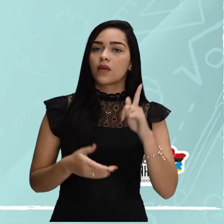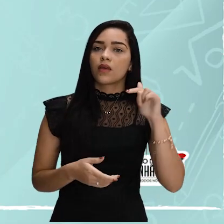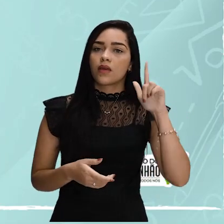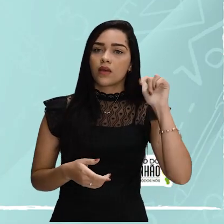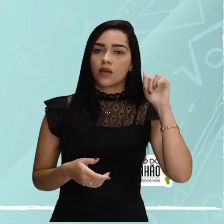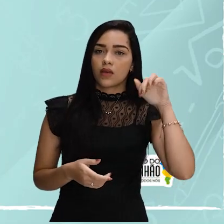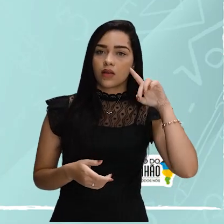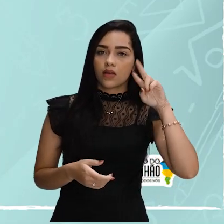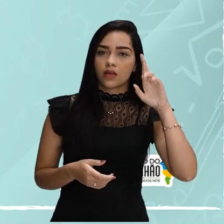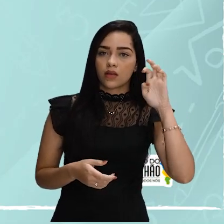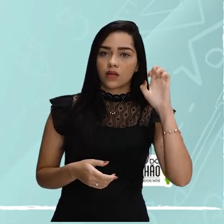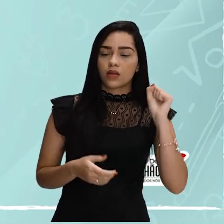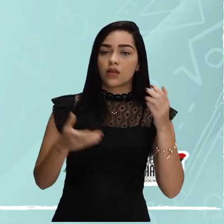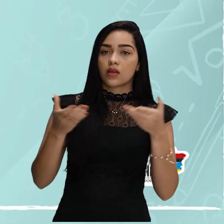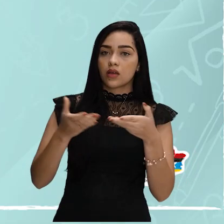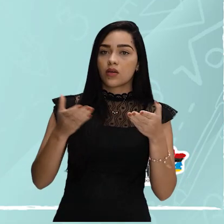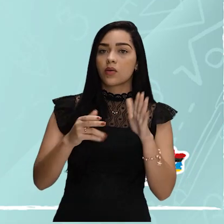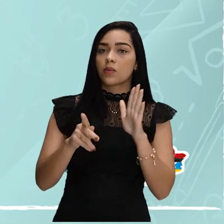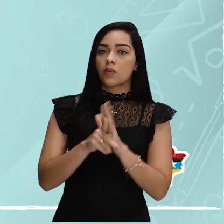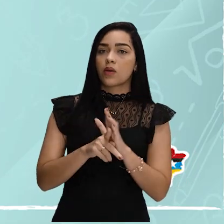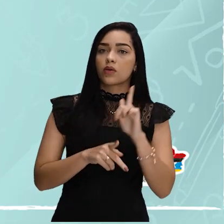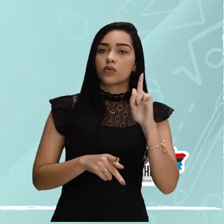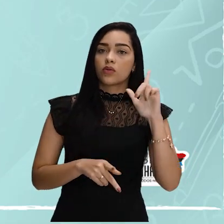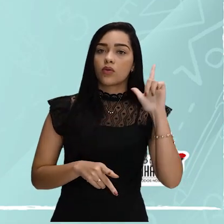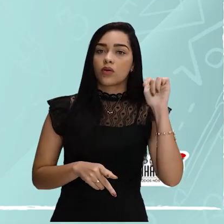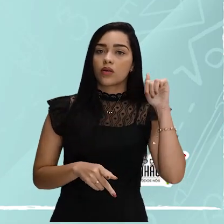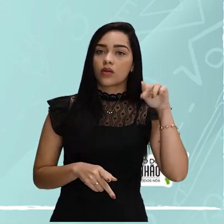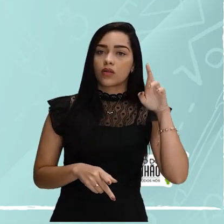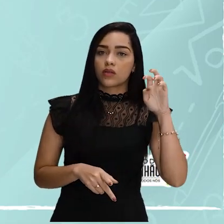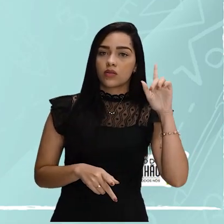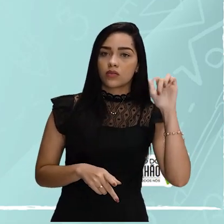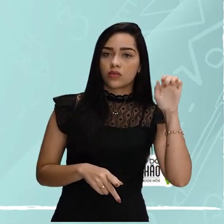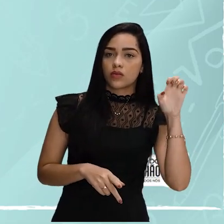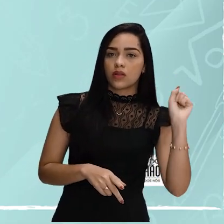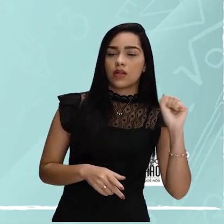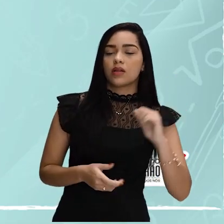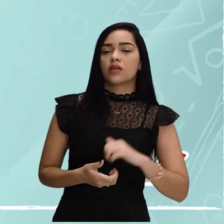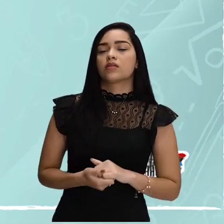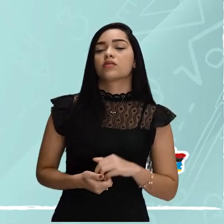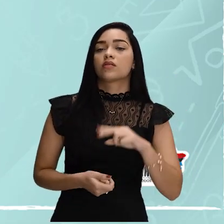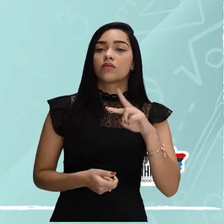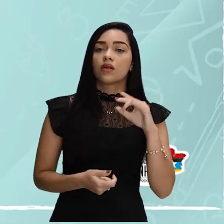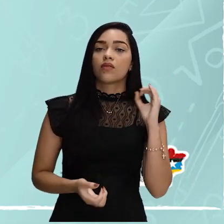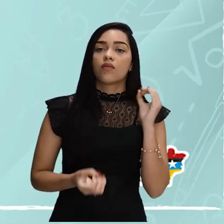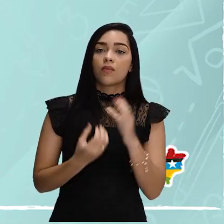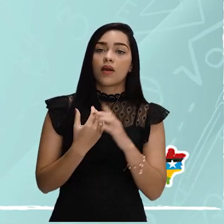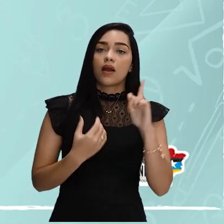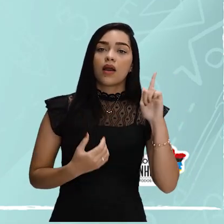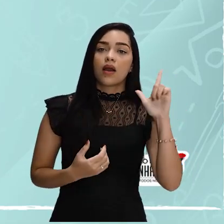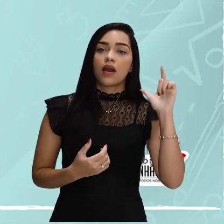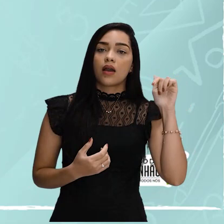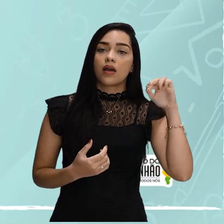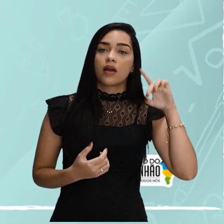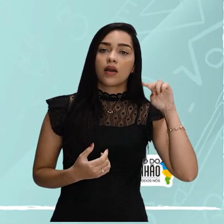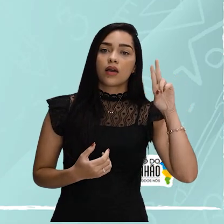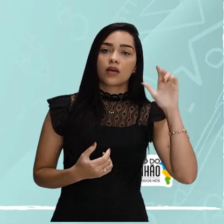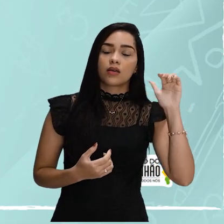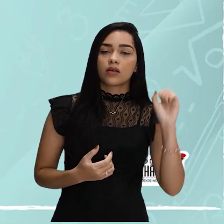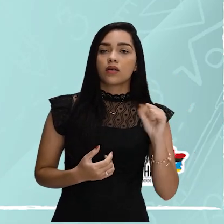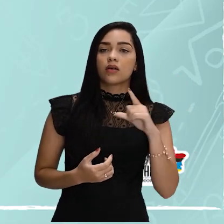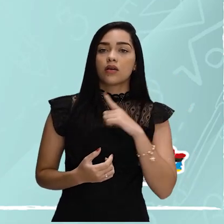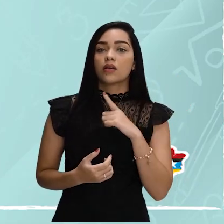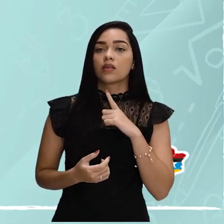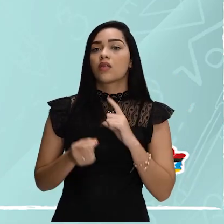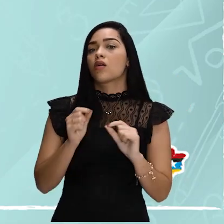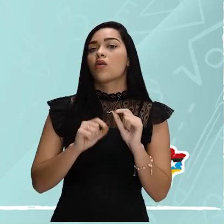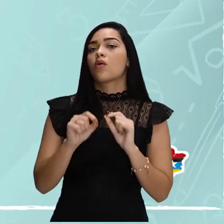do epitélio de revestimento, falar do epitélio glandular. O epitélio glandular, ele vai formar as glândulas. Agora,